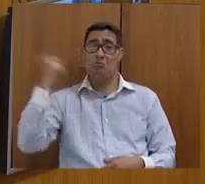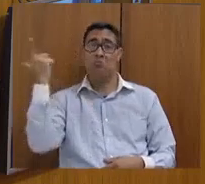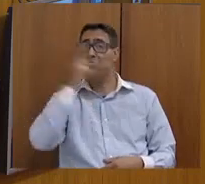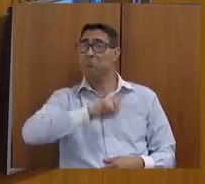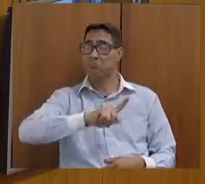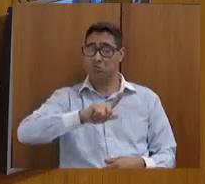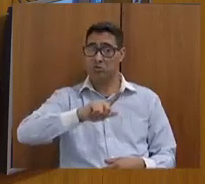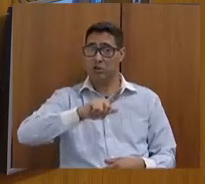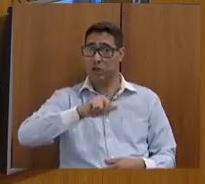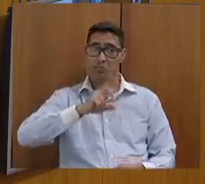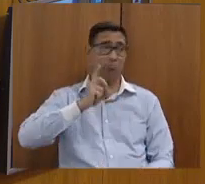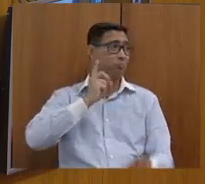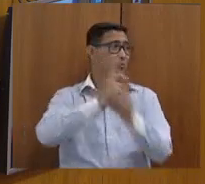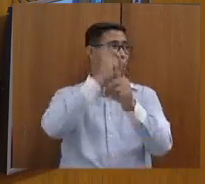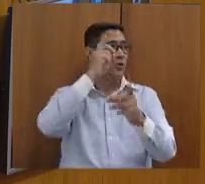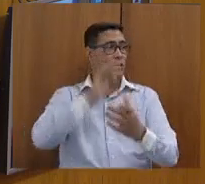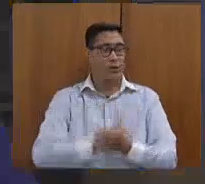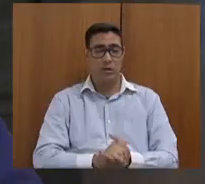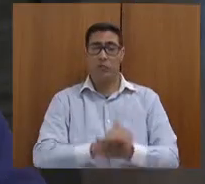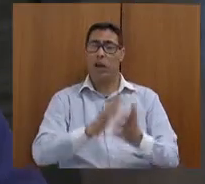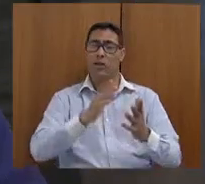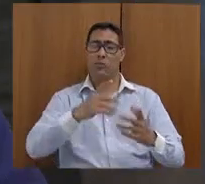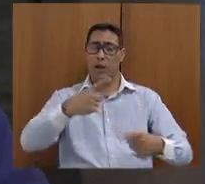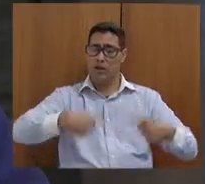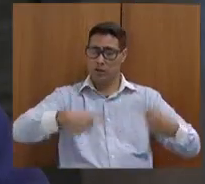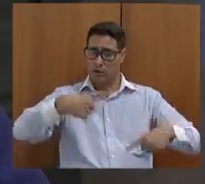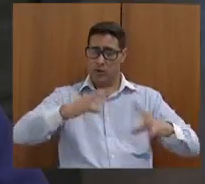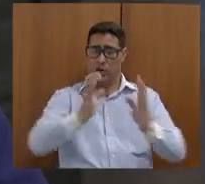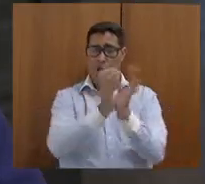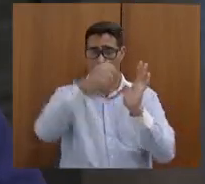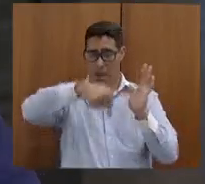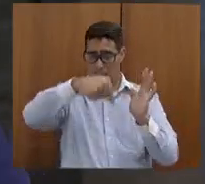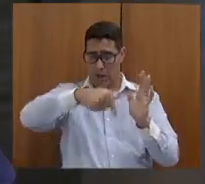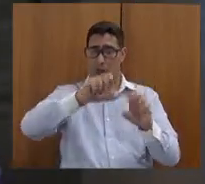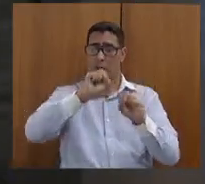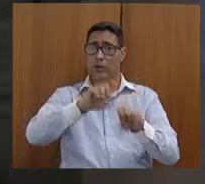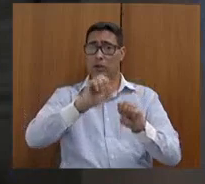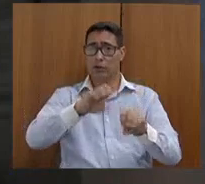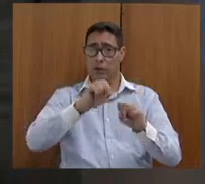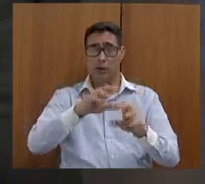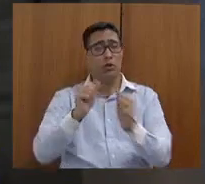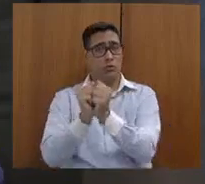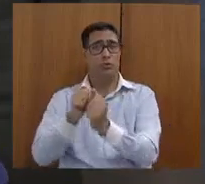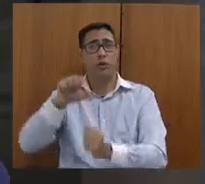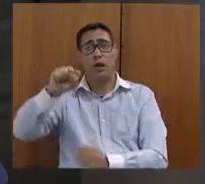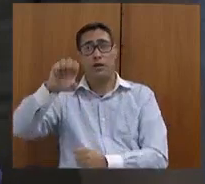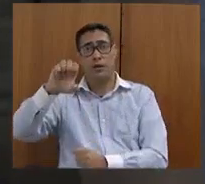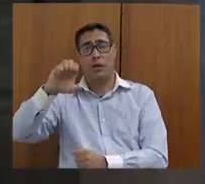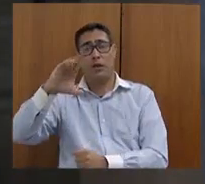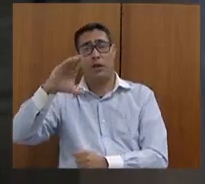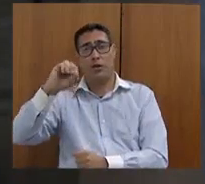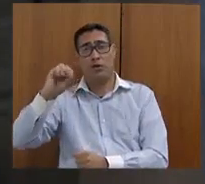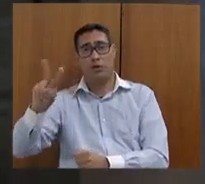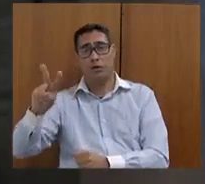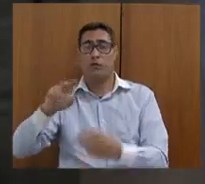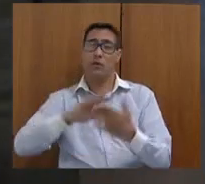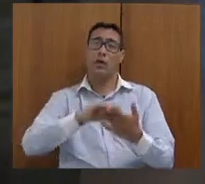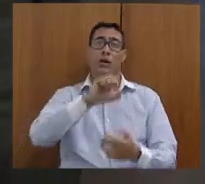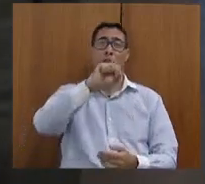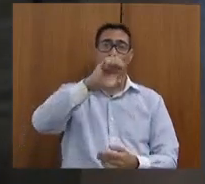discussão aqui na comissão de educação junto a segov junto a serplac